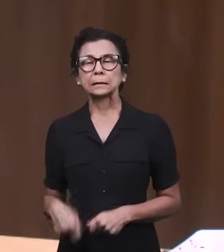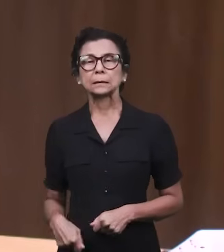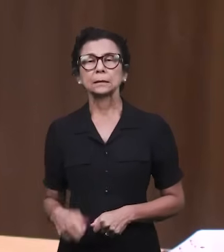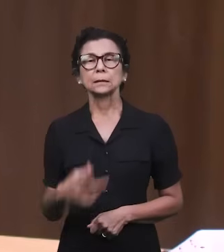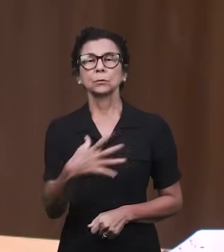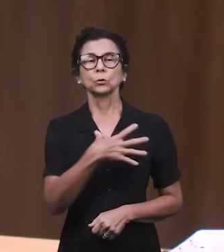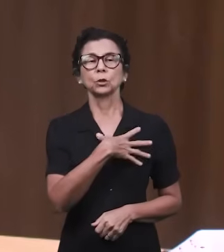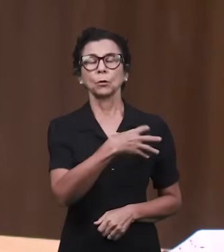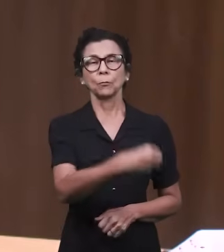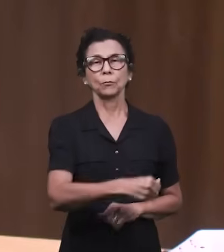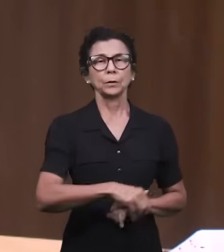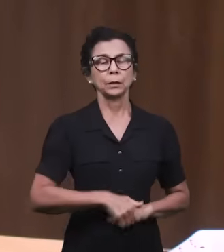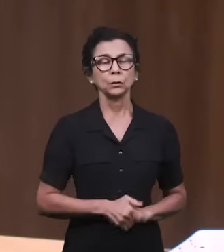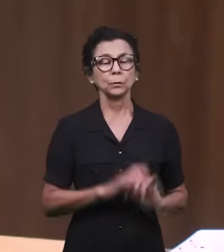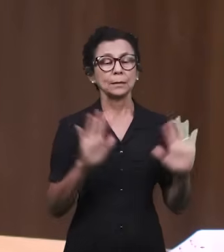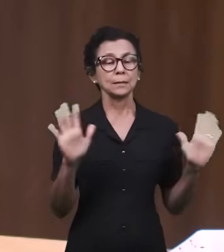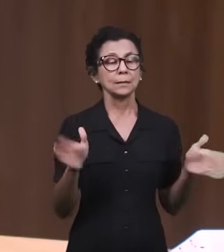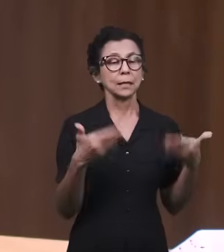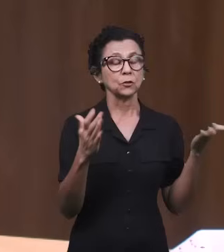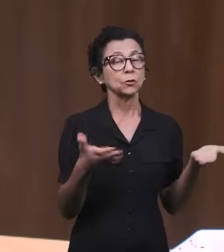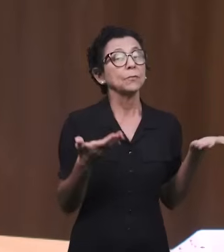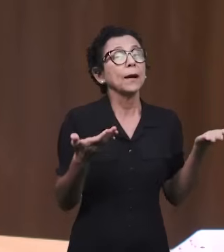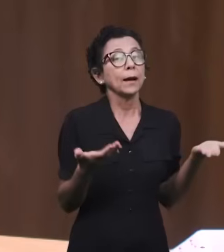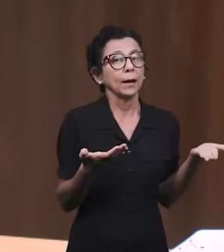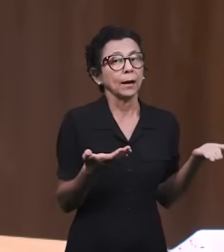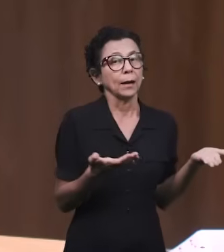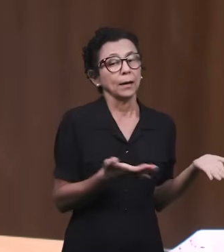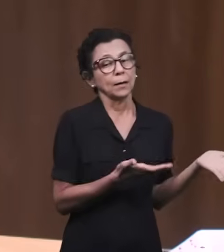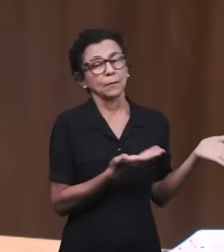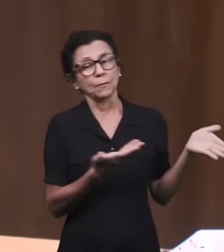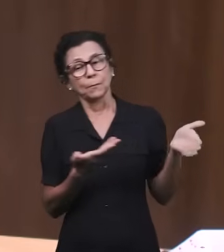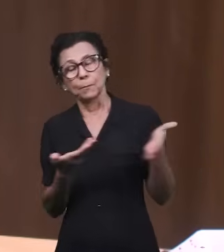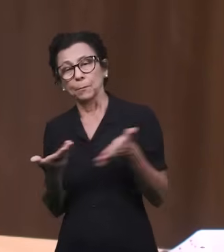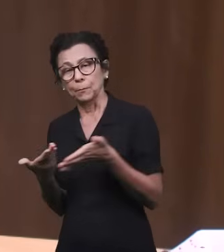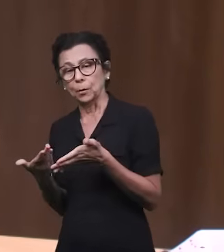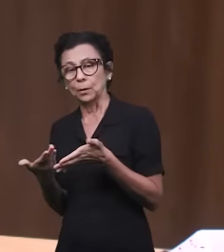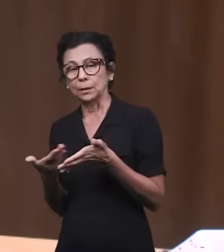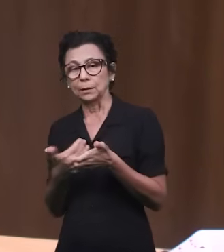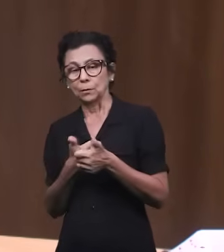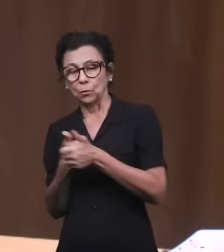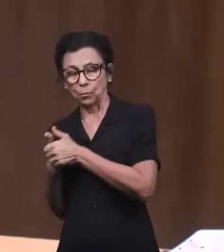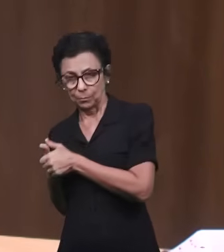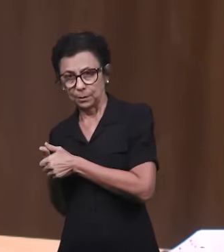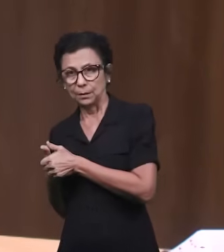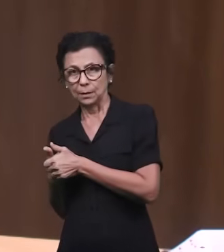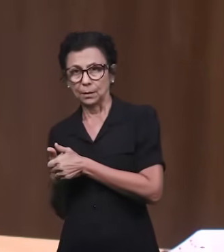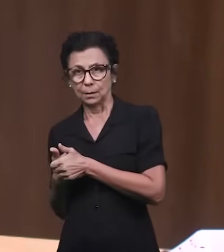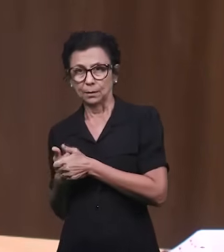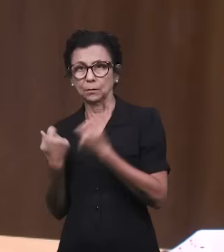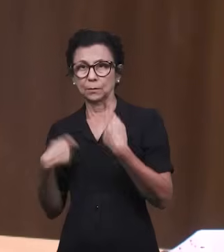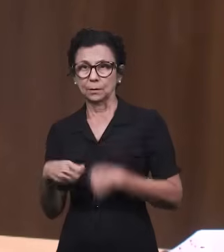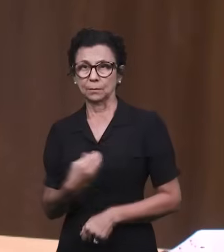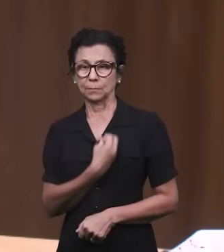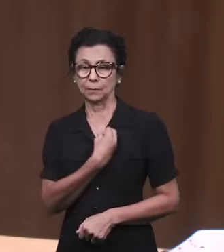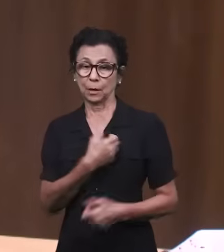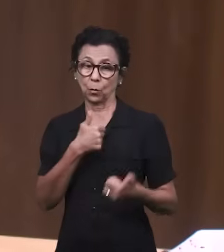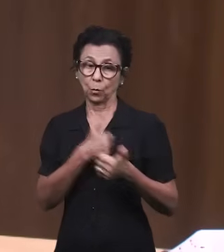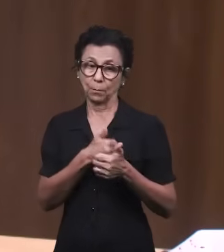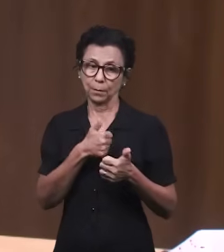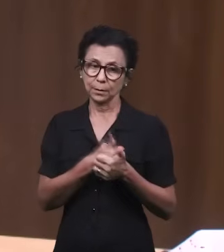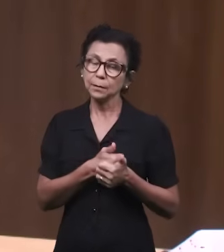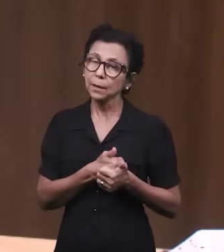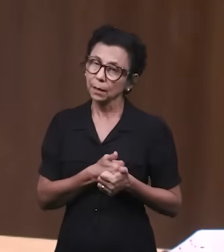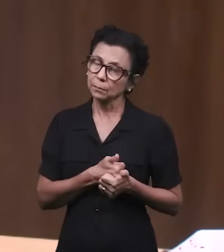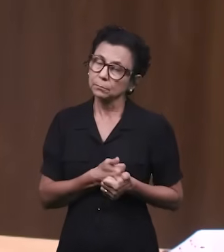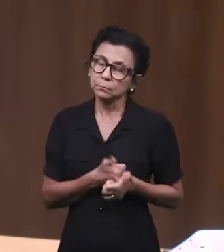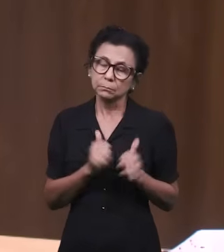Jaque falou. Nós temos momentos que nós podemos trazer os nossos filhos. Então, nós precisamos estar presente na vida deles, seja